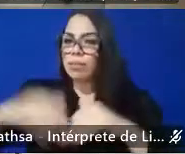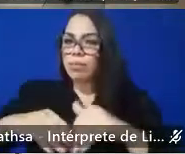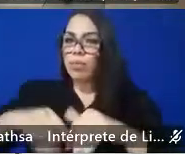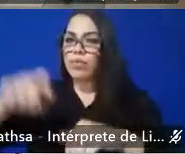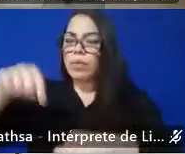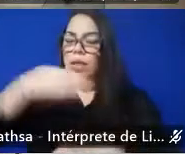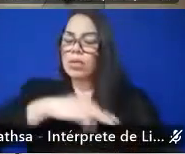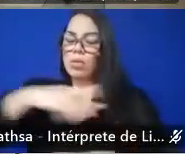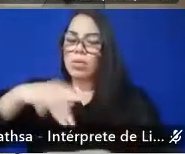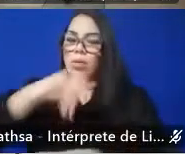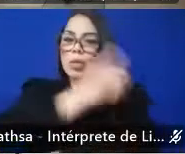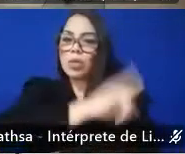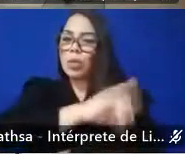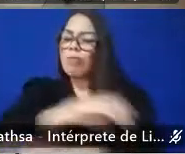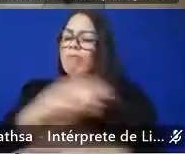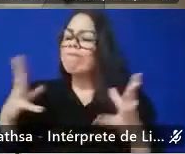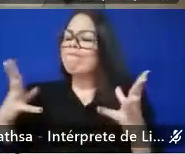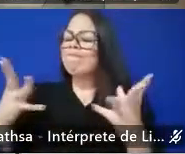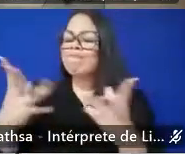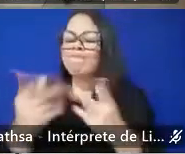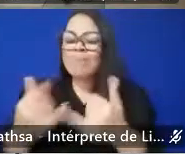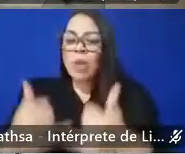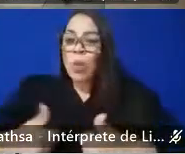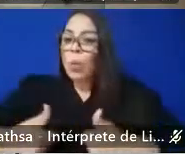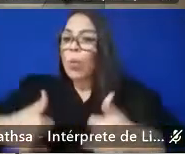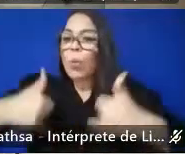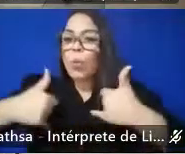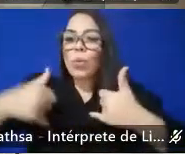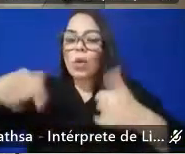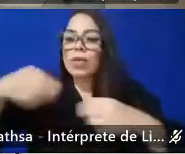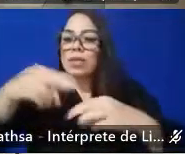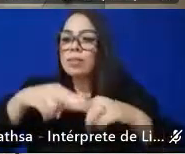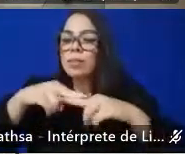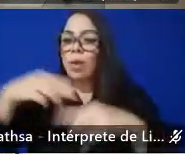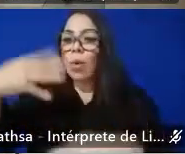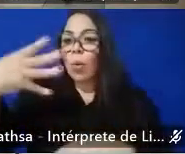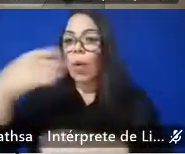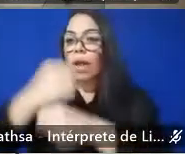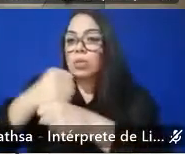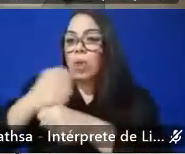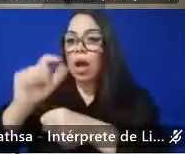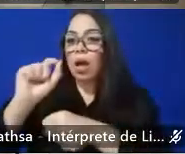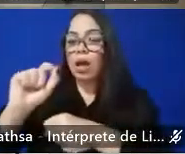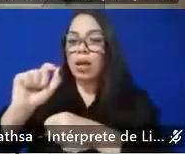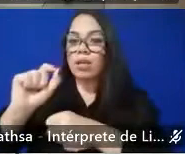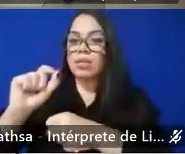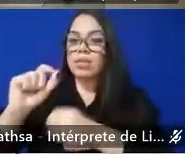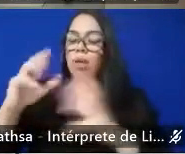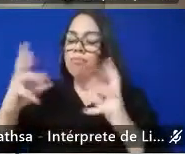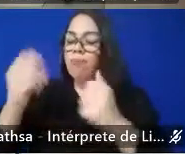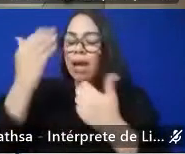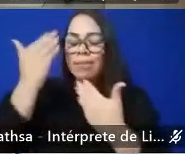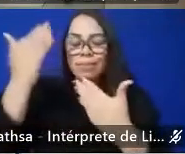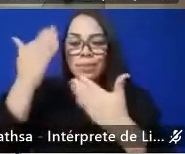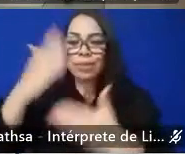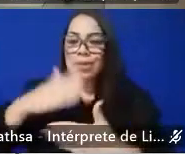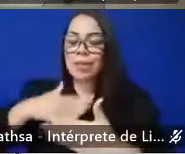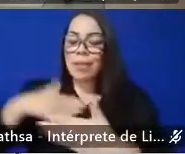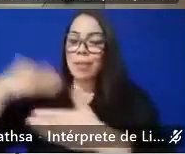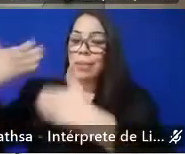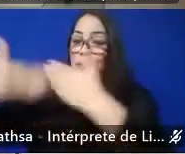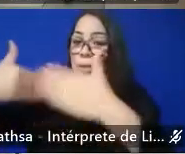Janeiro foi um privilégio este período de quatro não se situa entre os vários gratificantes da minha trajetória